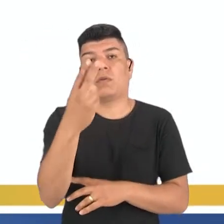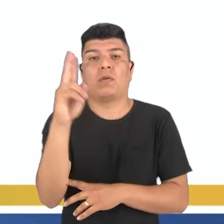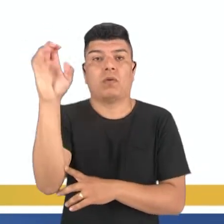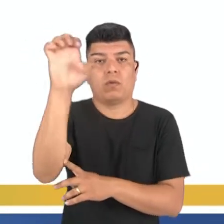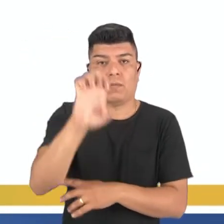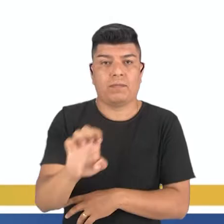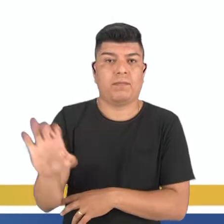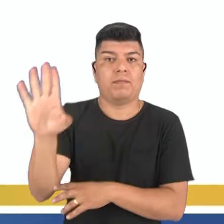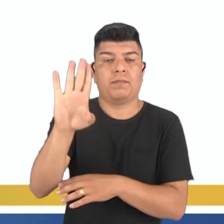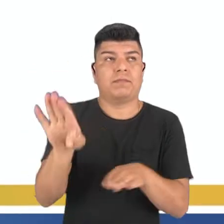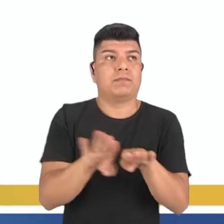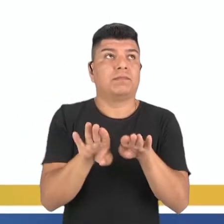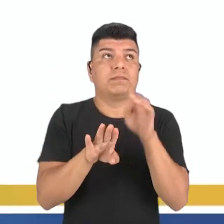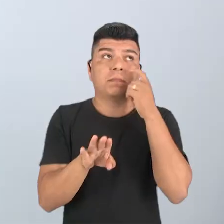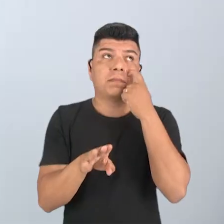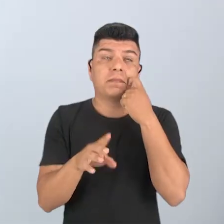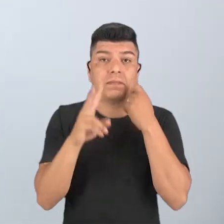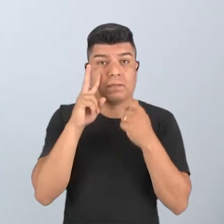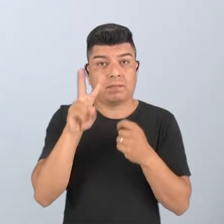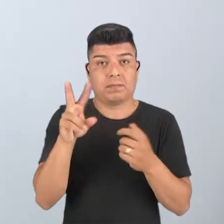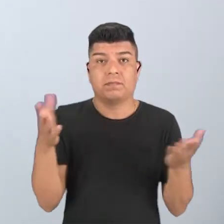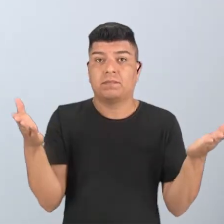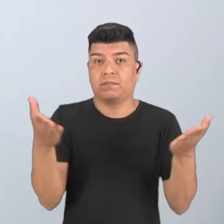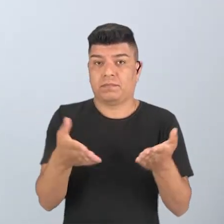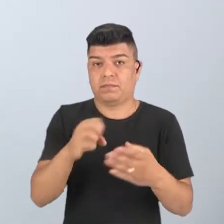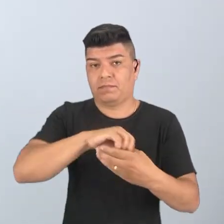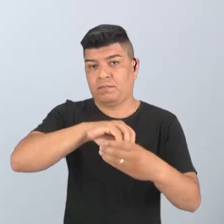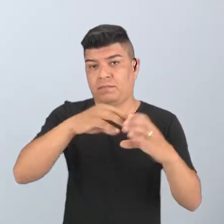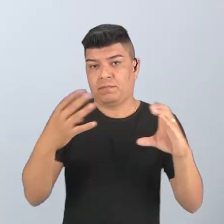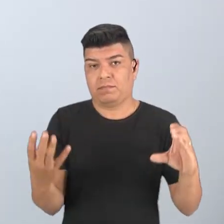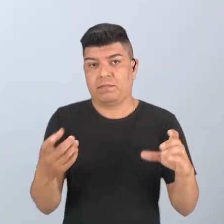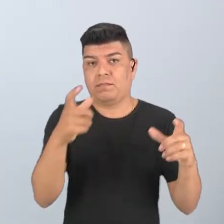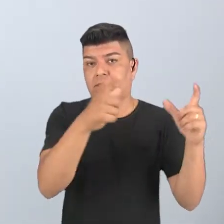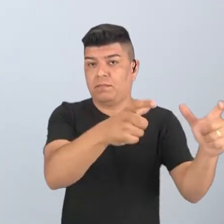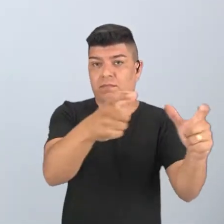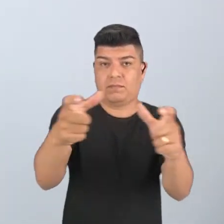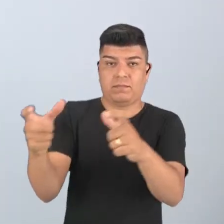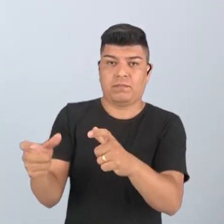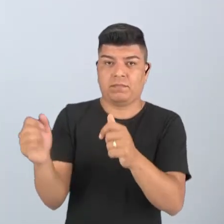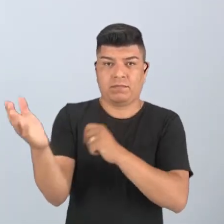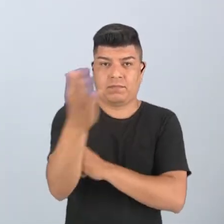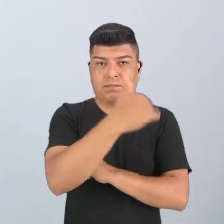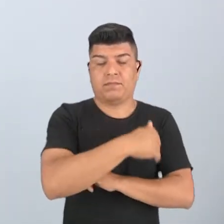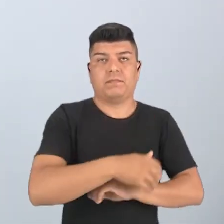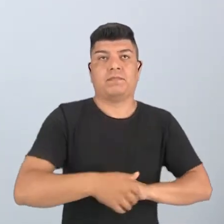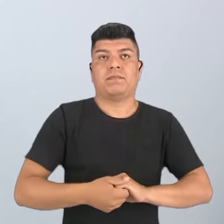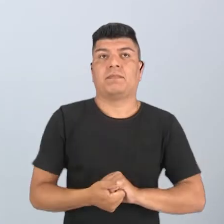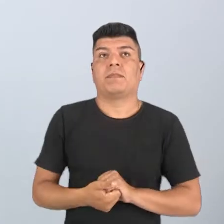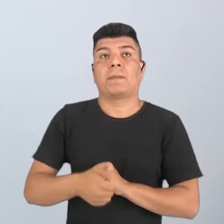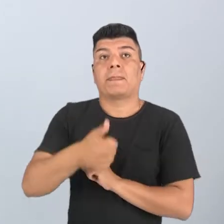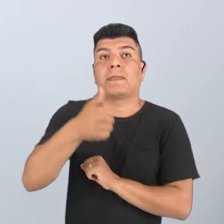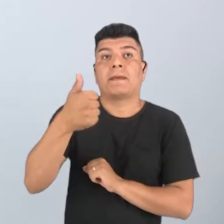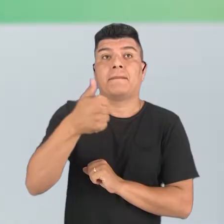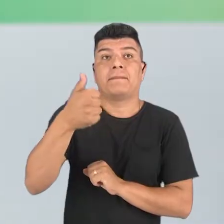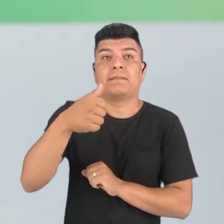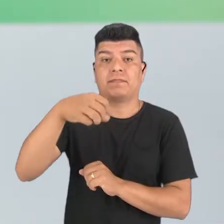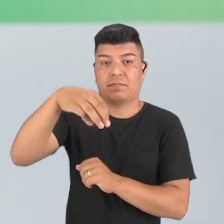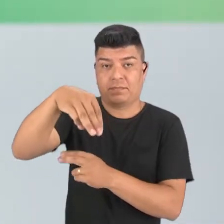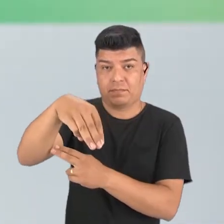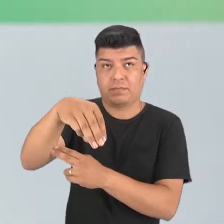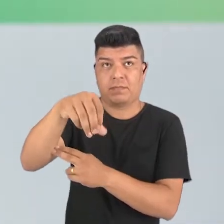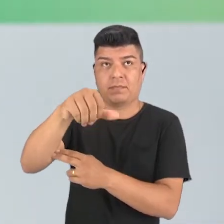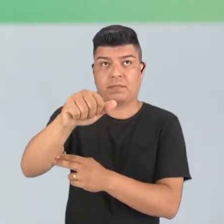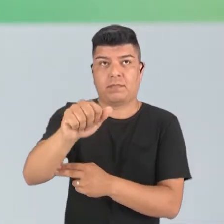comigo algumas dessas danças que são características de certas regiões. Vamos lá? A primeira delas é o